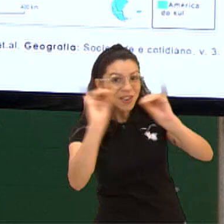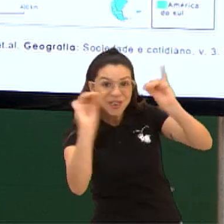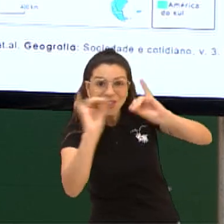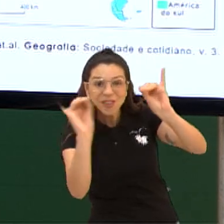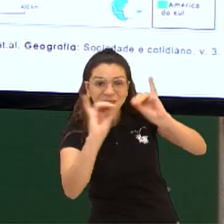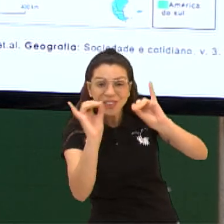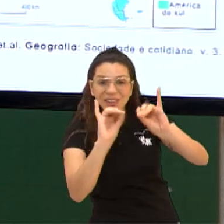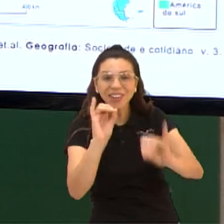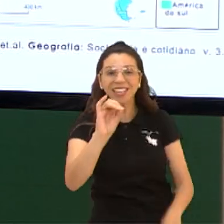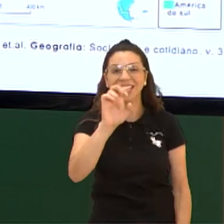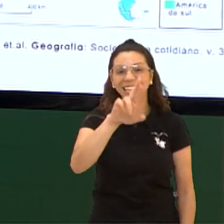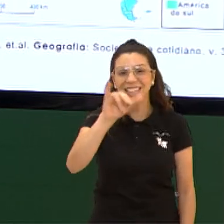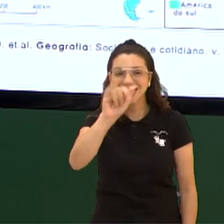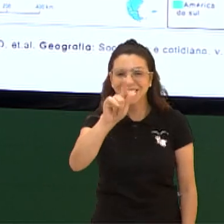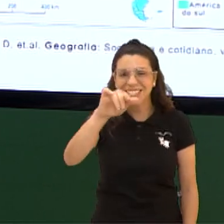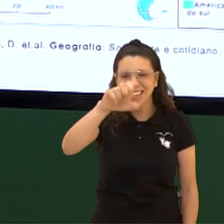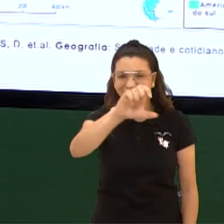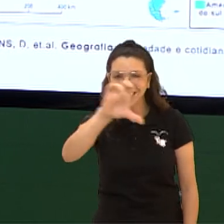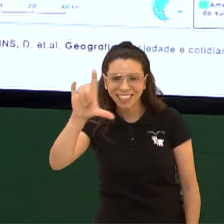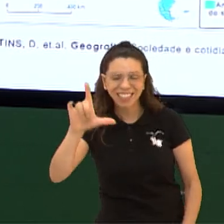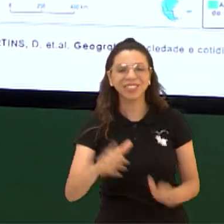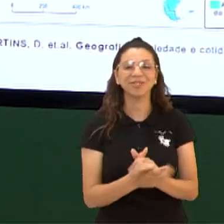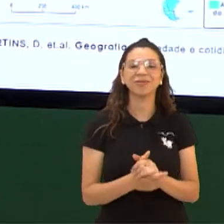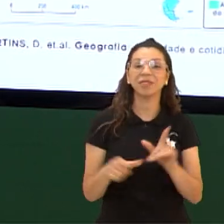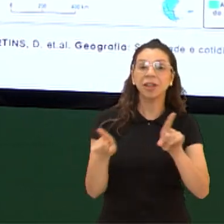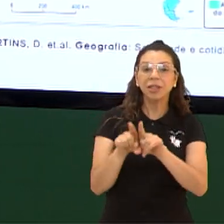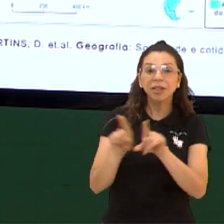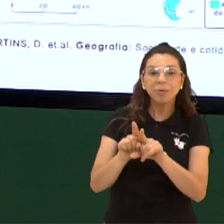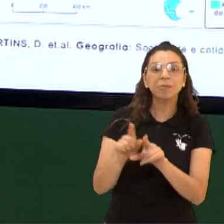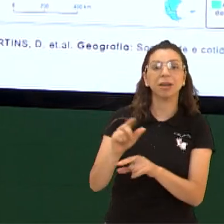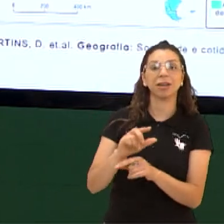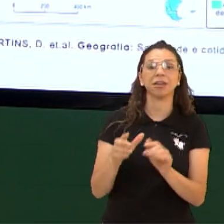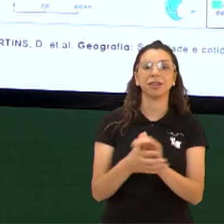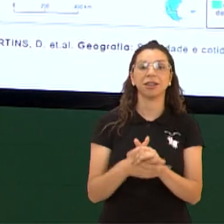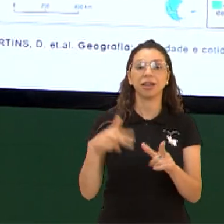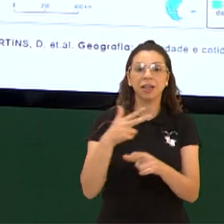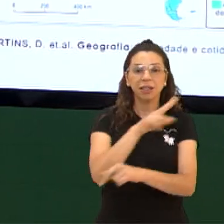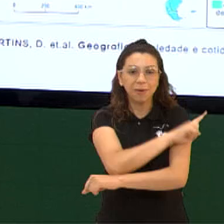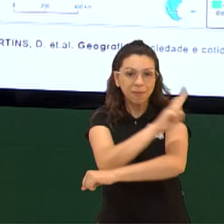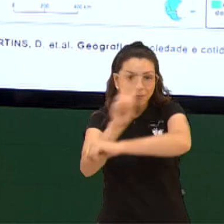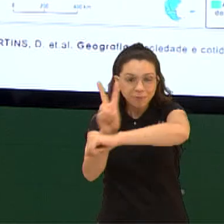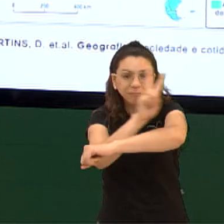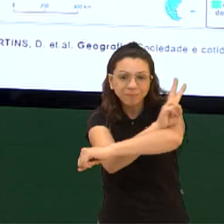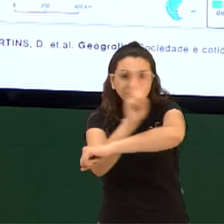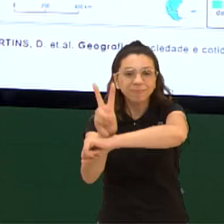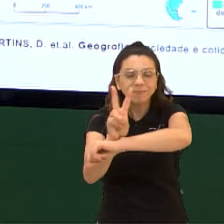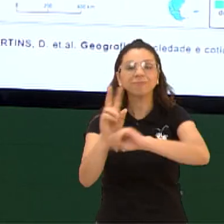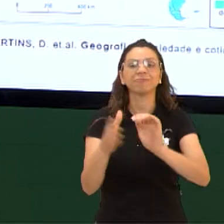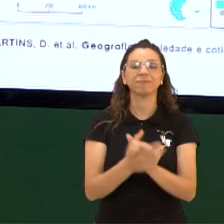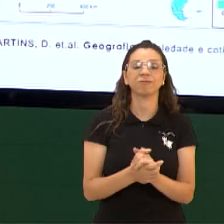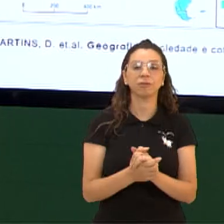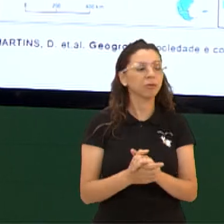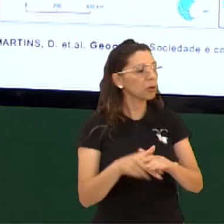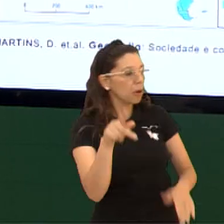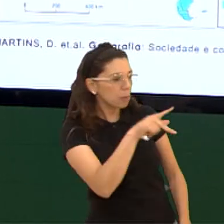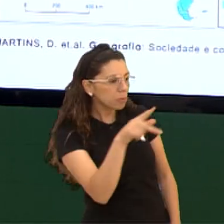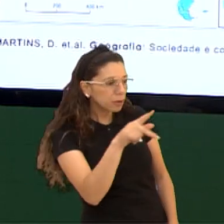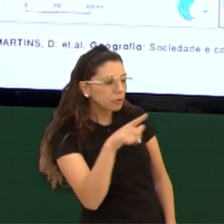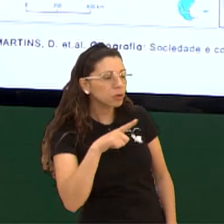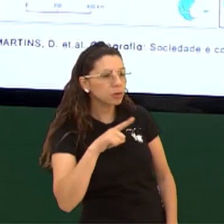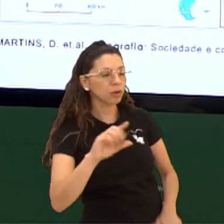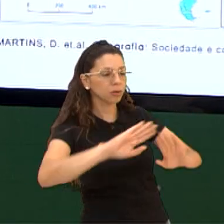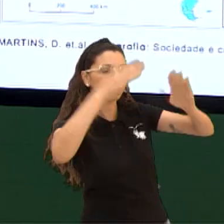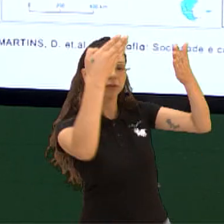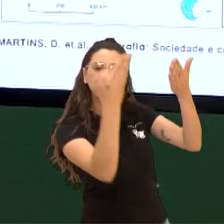Regiele. Lucineide, de União da Vitória. Professora, sou de Jesuítas, da